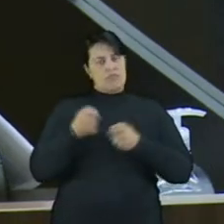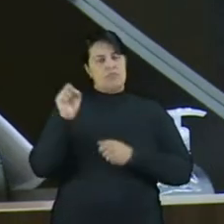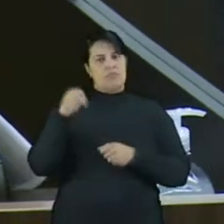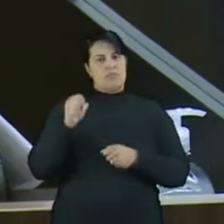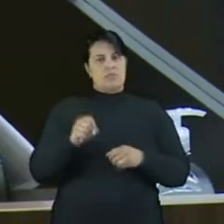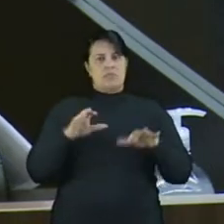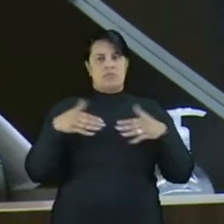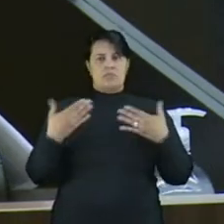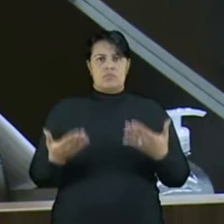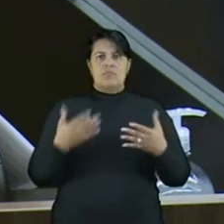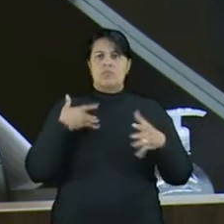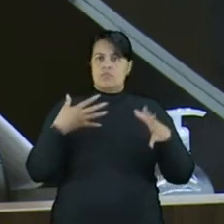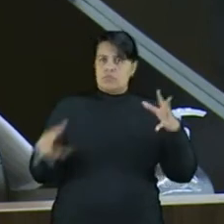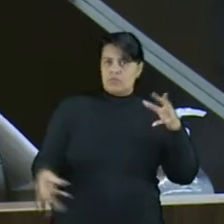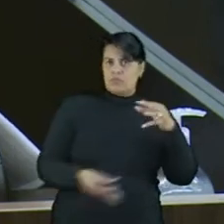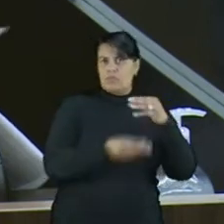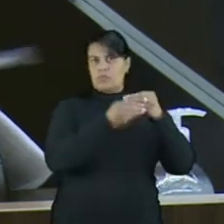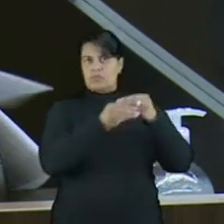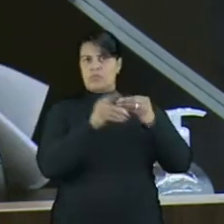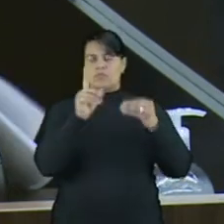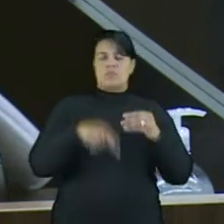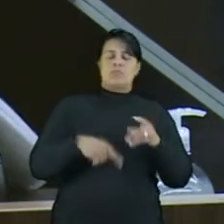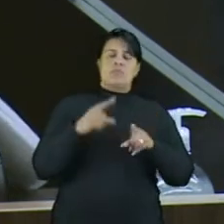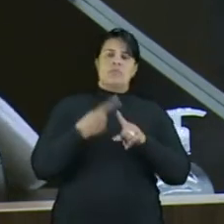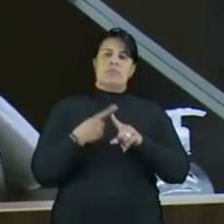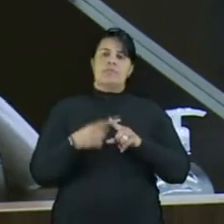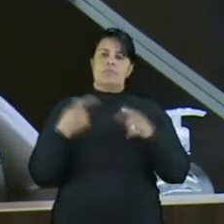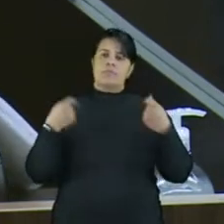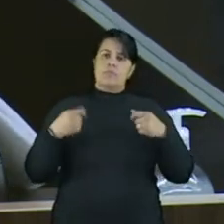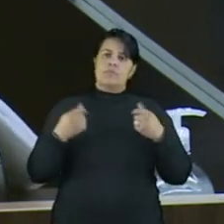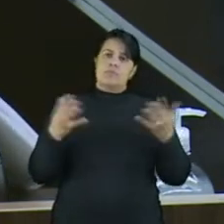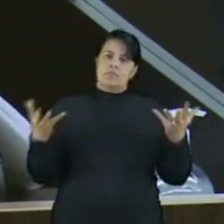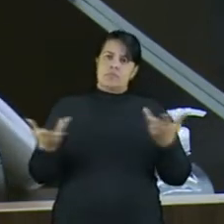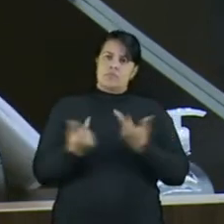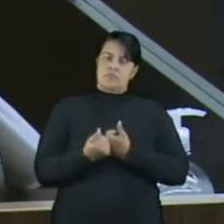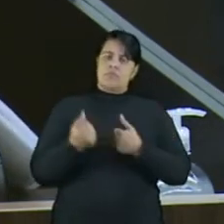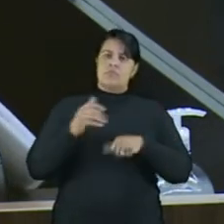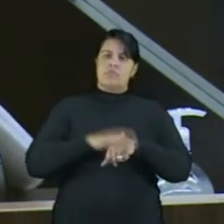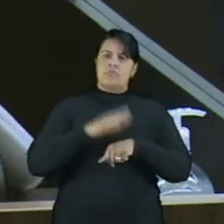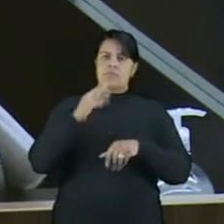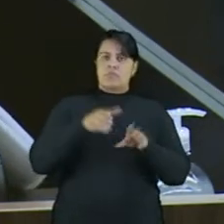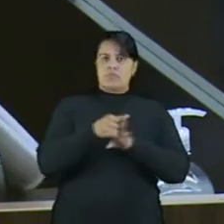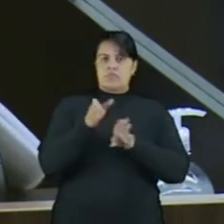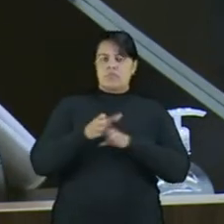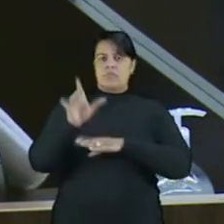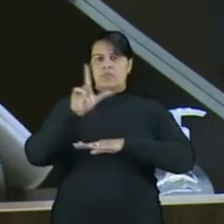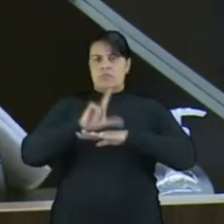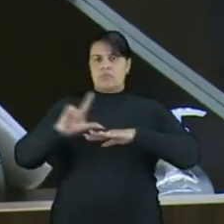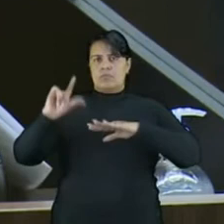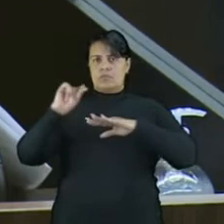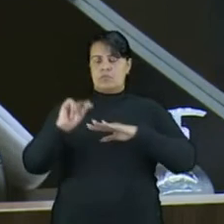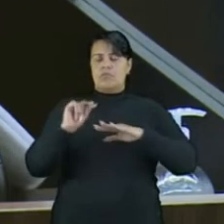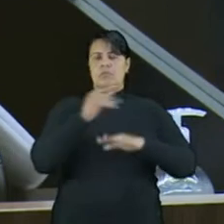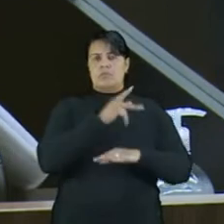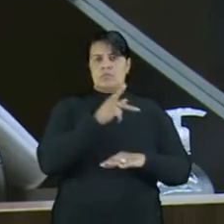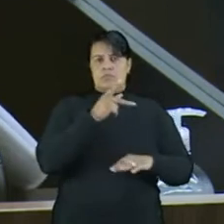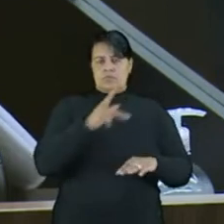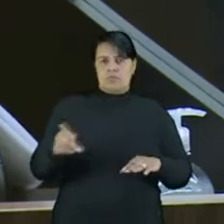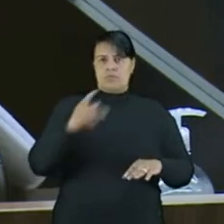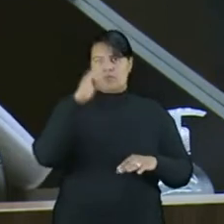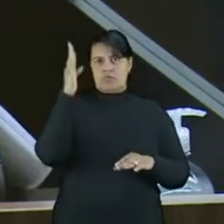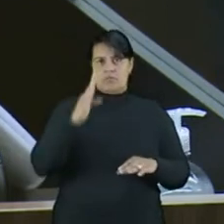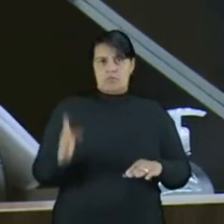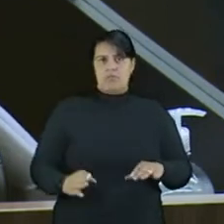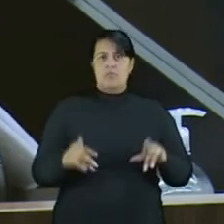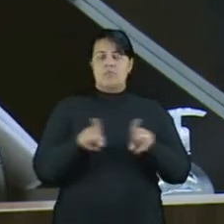senhora Presidente, eu incluo isso como uma forma de recomendar também à Casa Civil da Presidência da República e ao Ministério da Economia